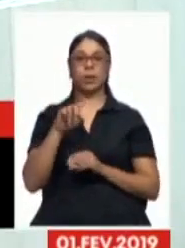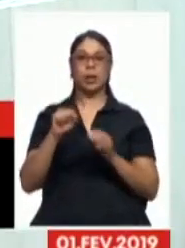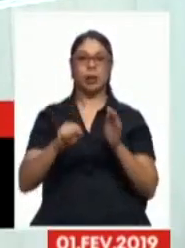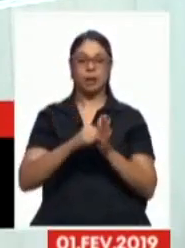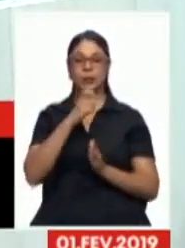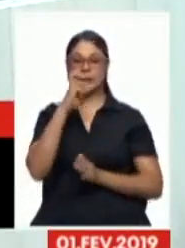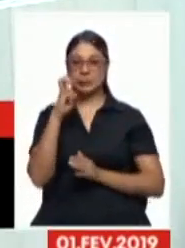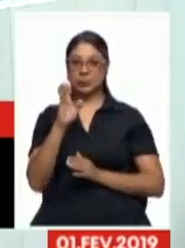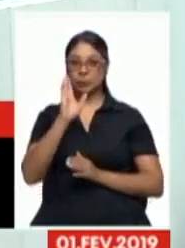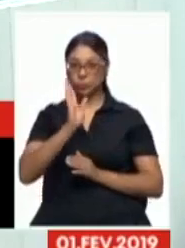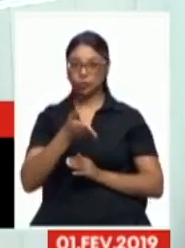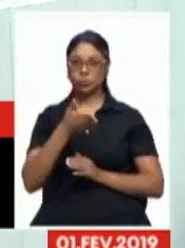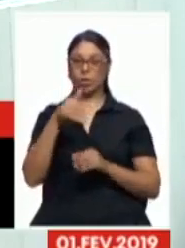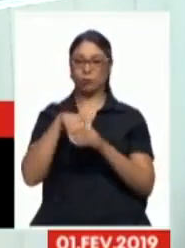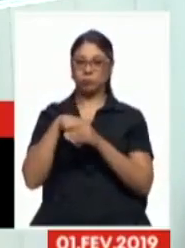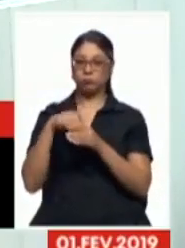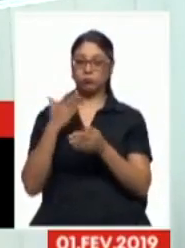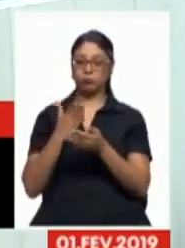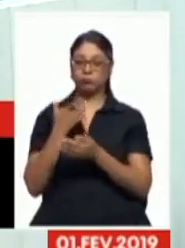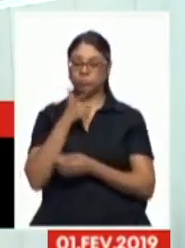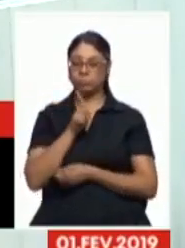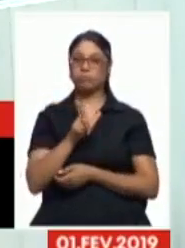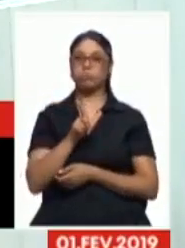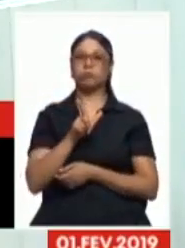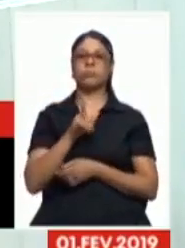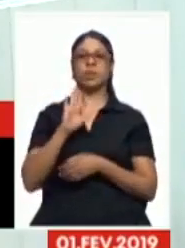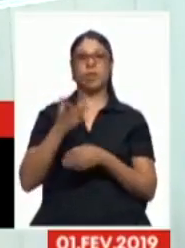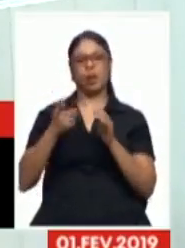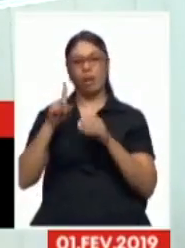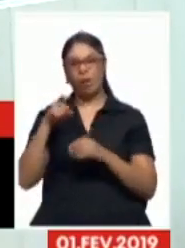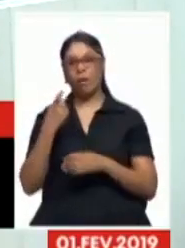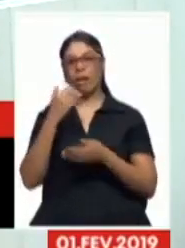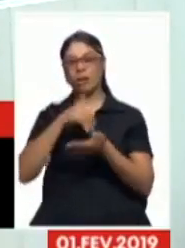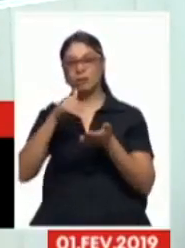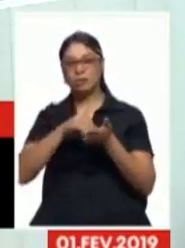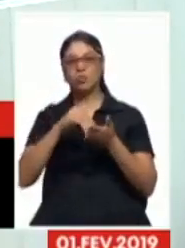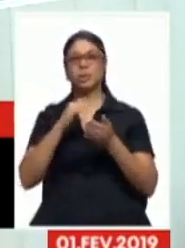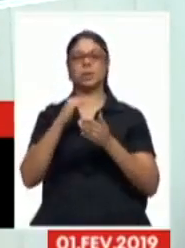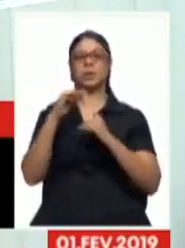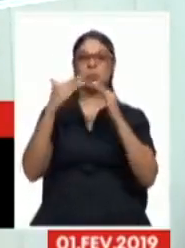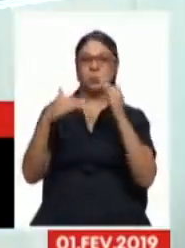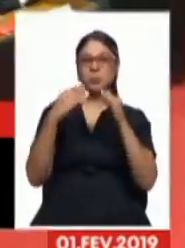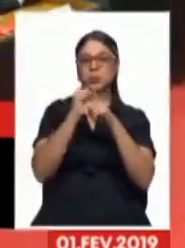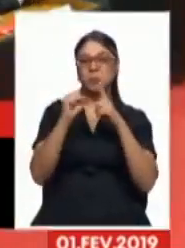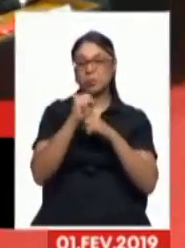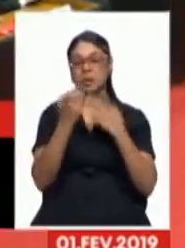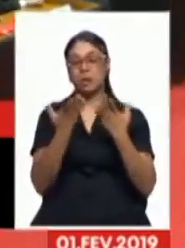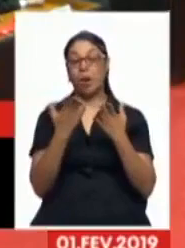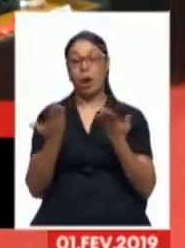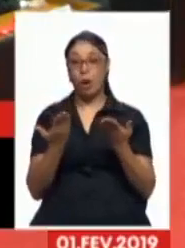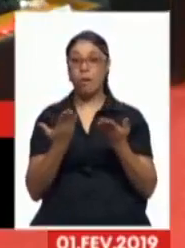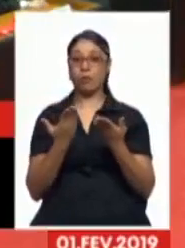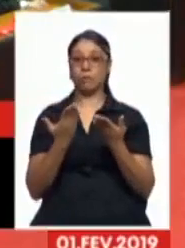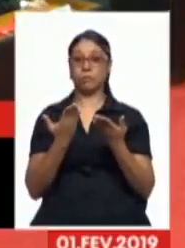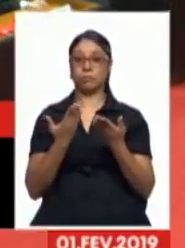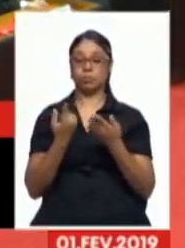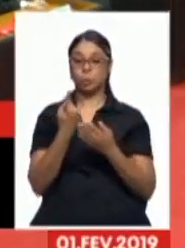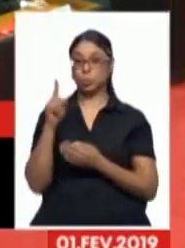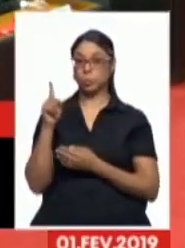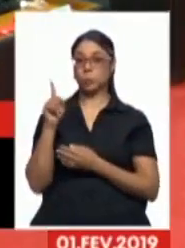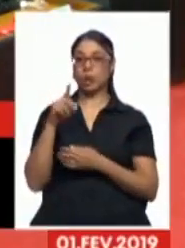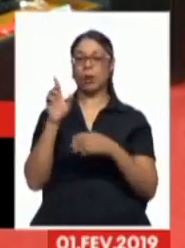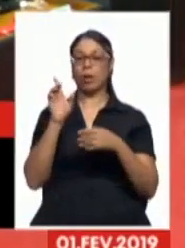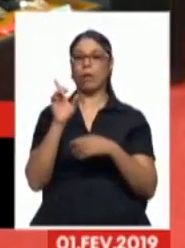mandato, já foi secretário de Estado de Trabalho e Desenvolvimento Social. E nesta legislatura que se encerrou, ele foi líder